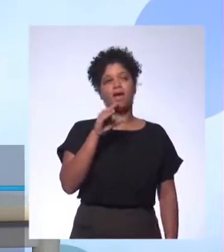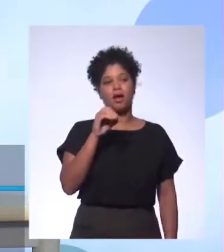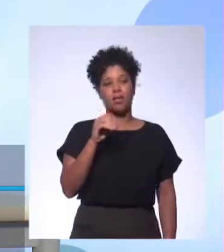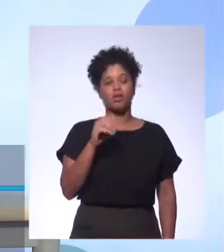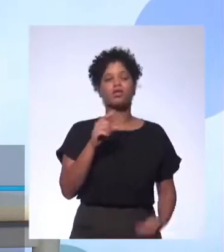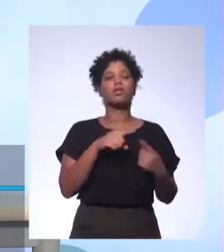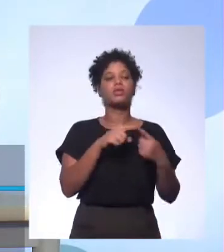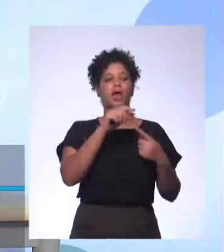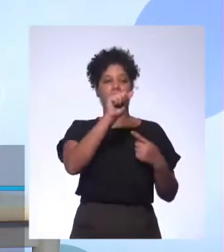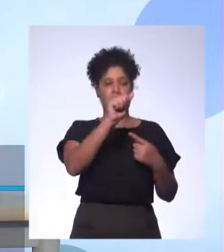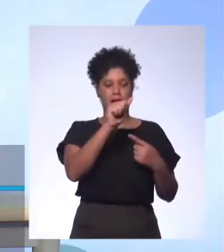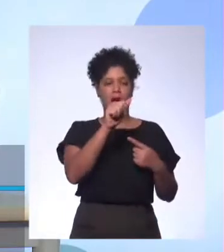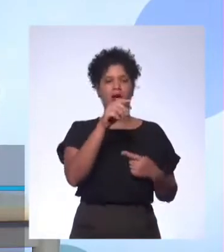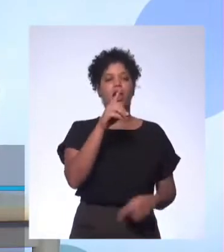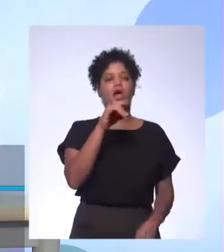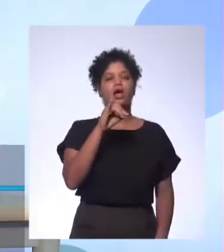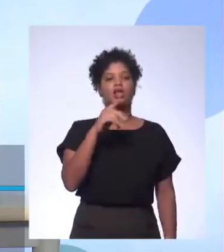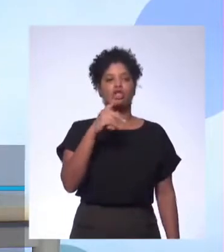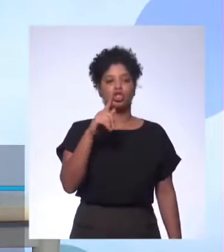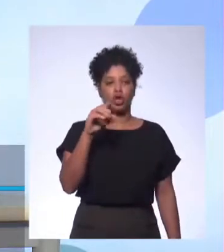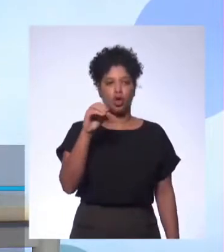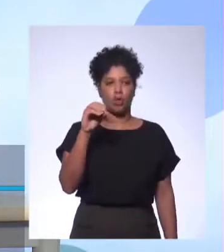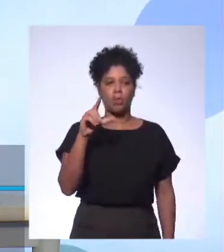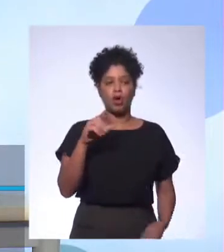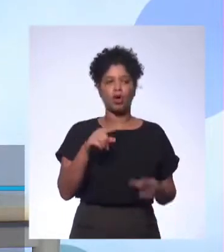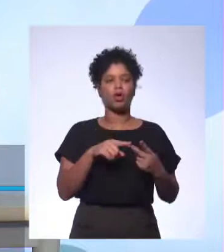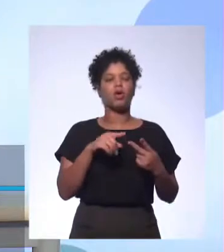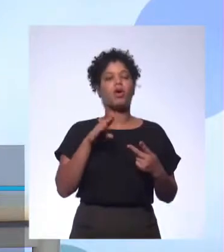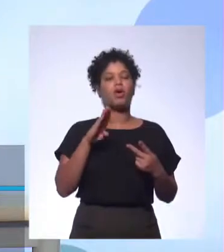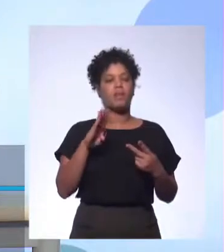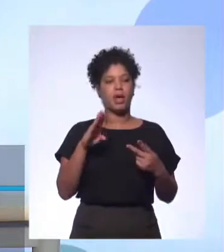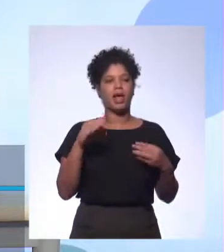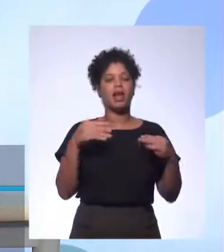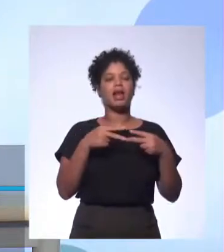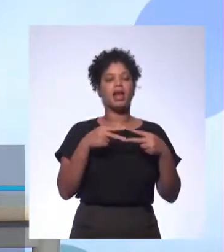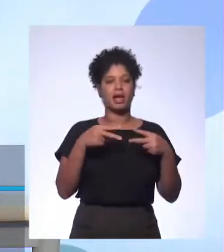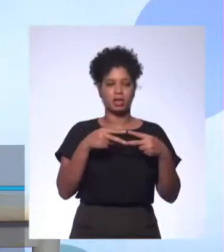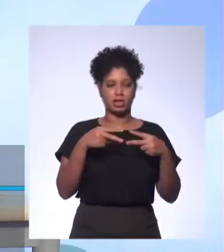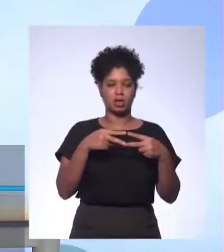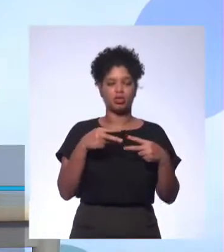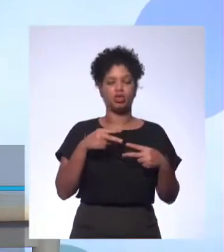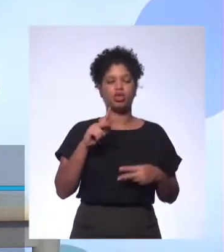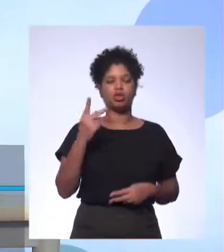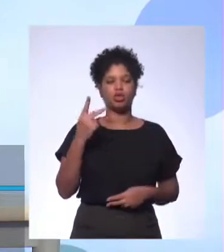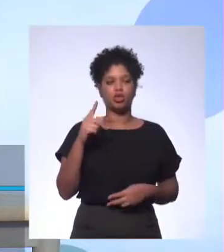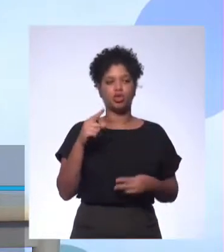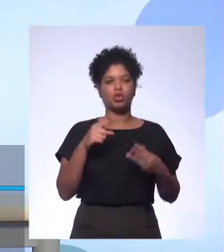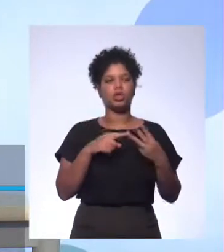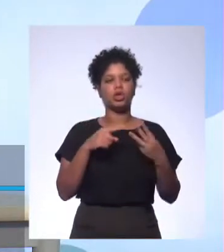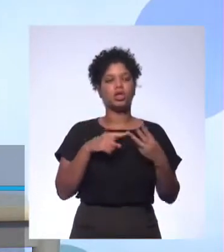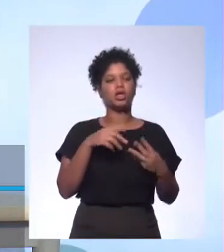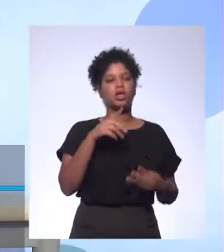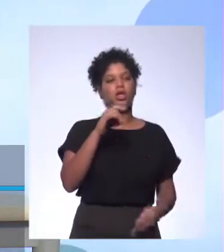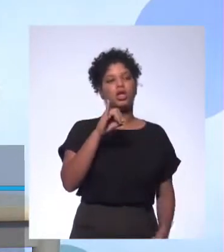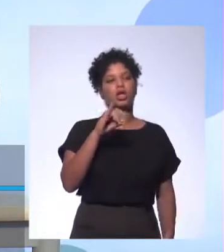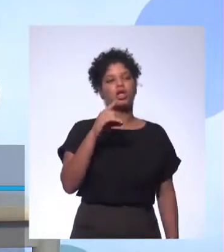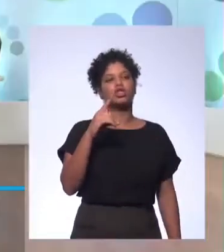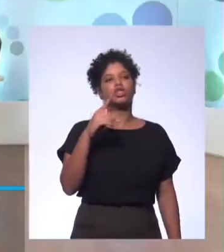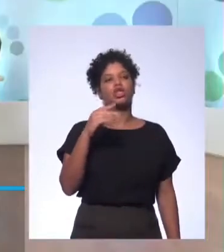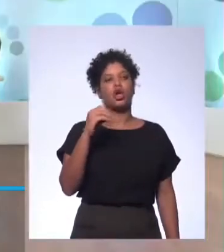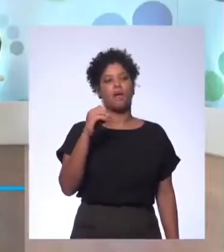dipolo-dipolo b ligação de hidrogênio cê dipolo-dipolo de dipolo induzido e e